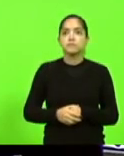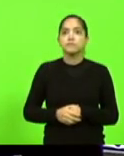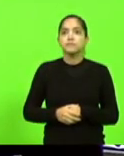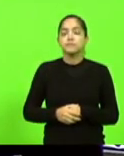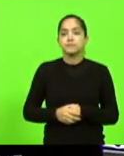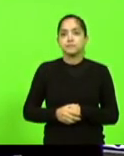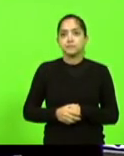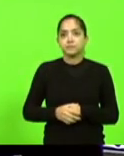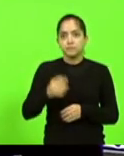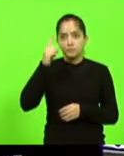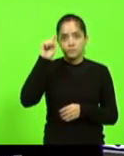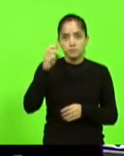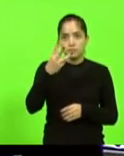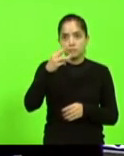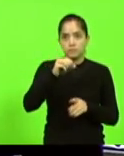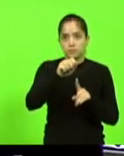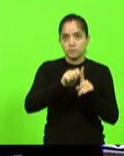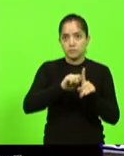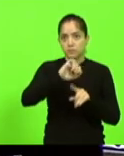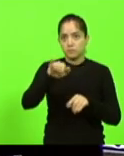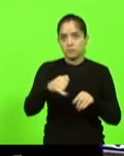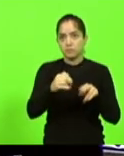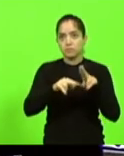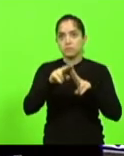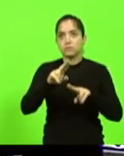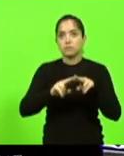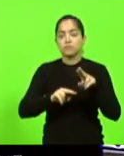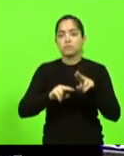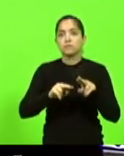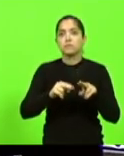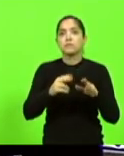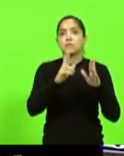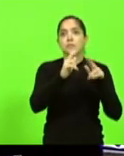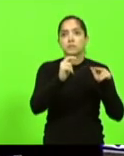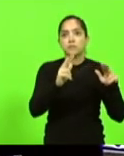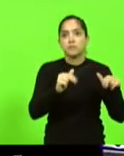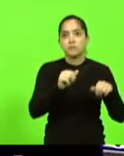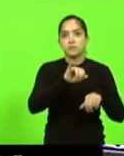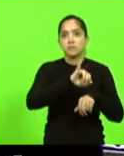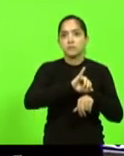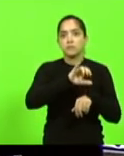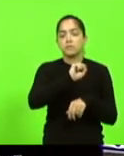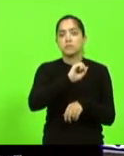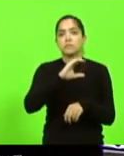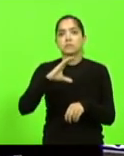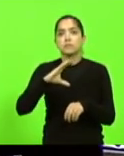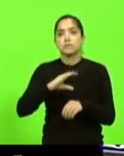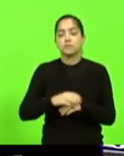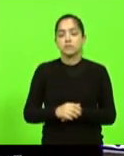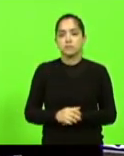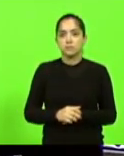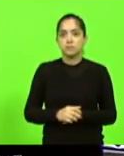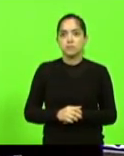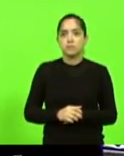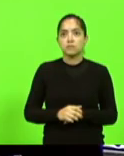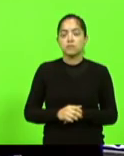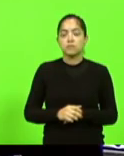do dia 30 do mês de junho de 2021, nesta cidade de Florianópolis, capital do Estado de Santa